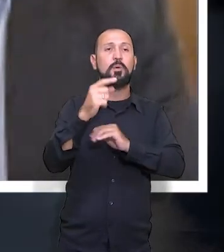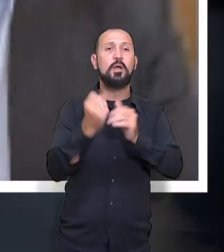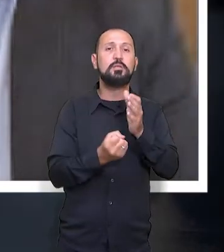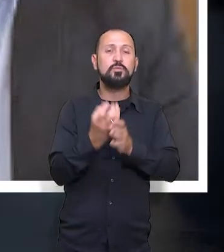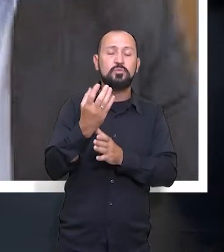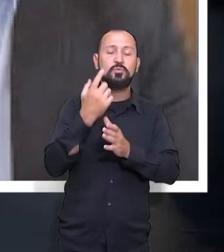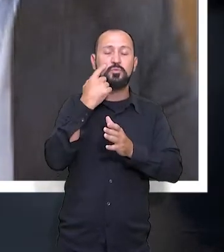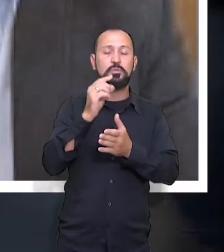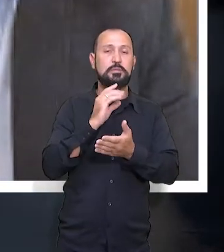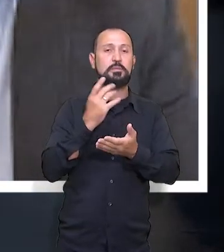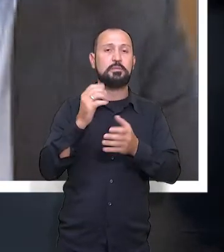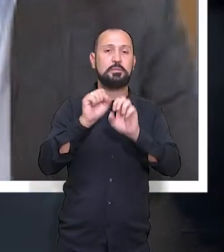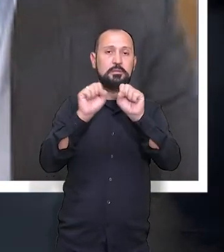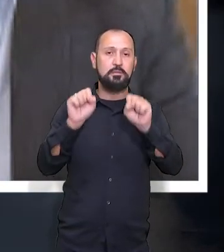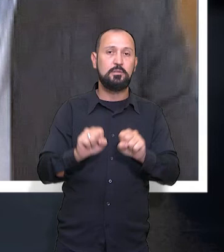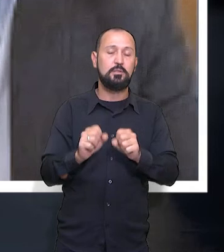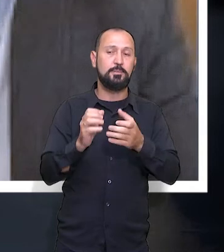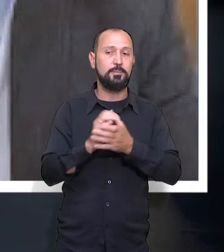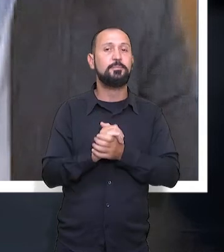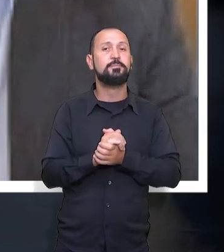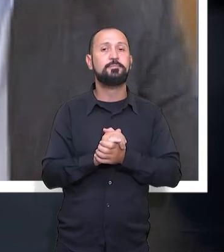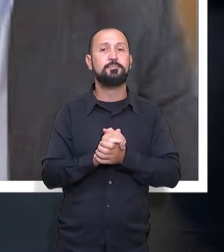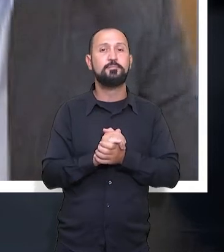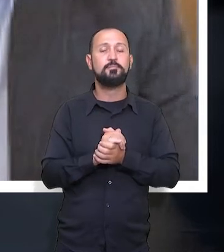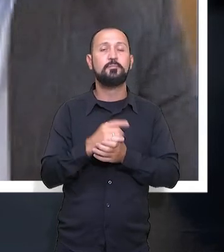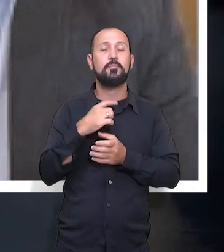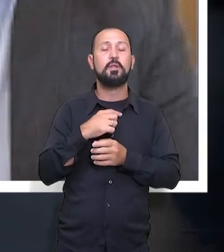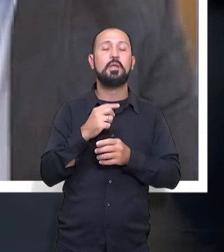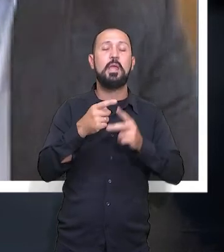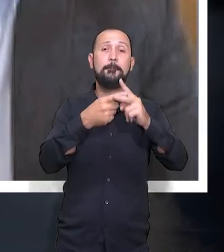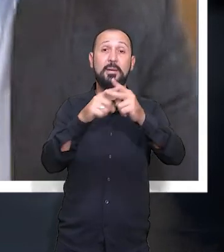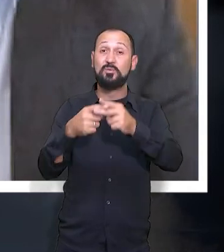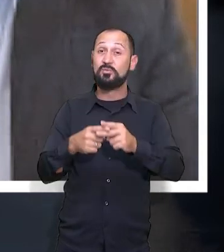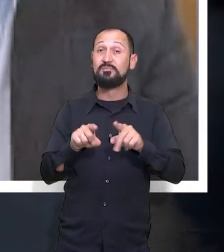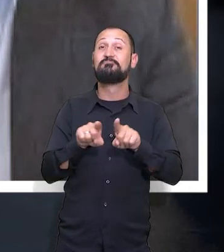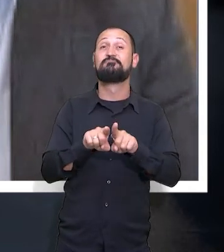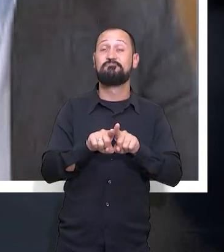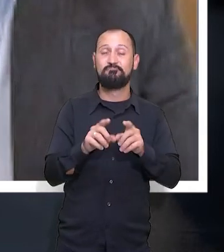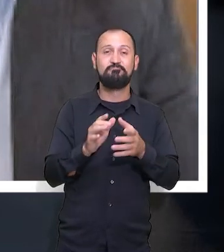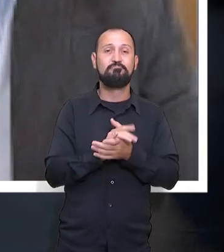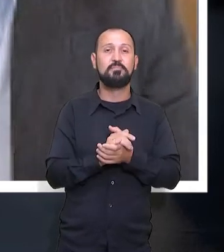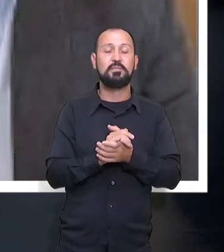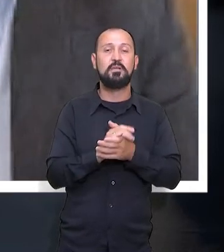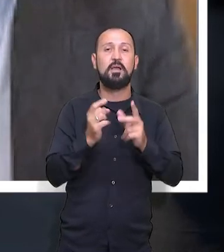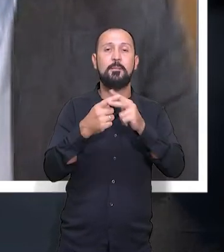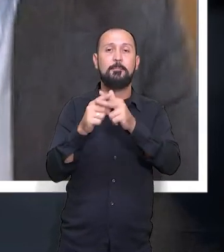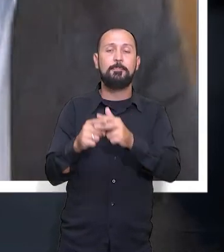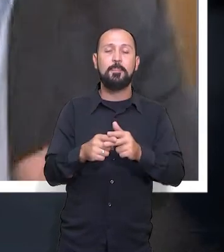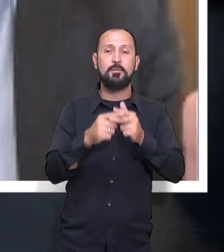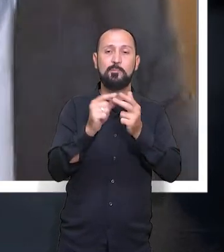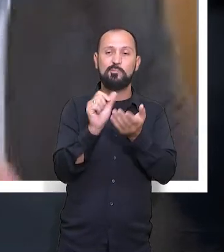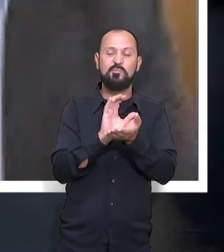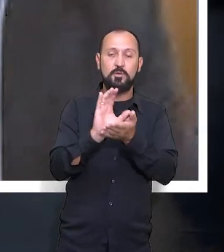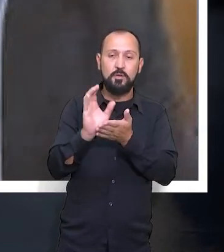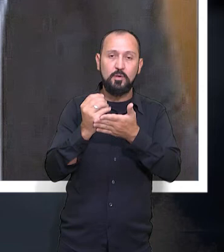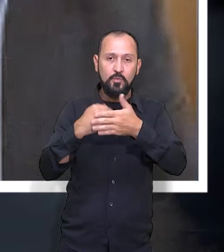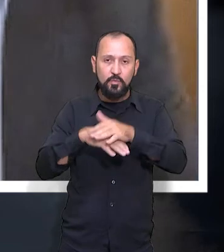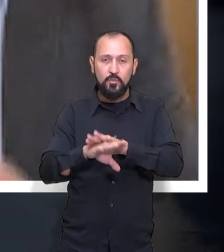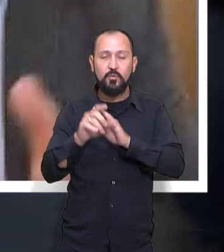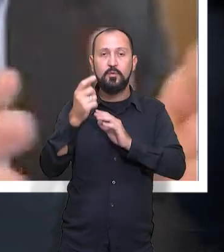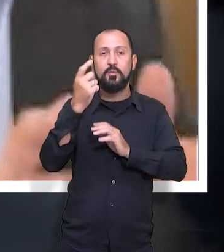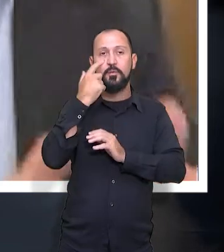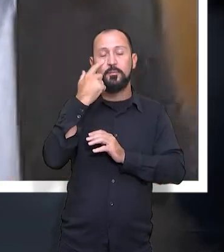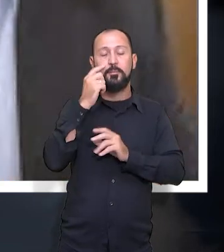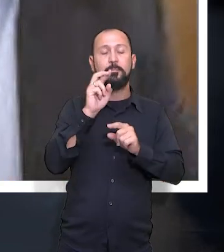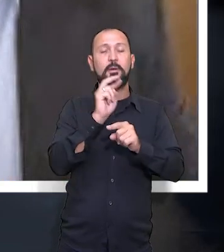fundo, então, crie o SERP e custeie, né, a criação desse SERP e a manutenção dele. A manutenção esse fundo vai servir, então,